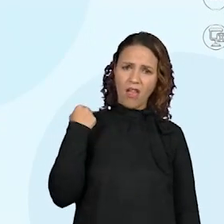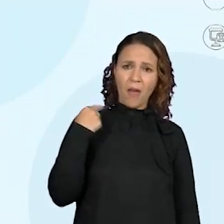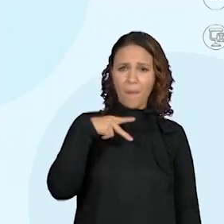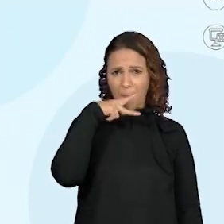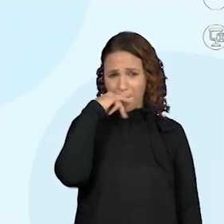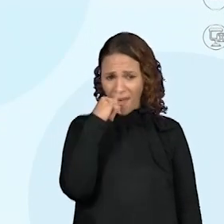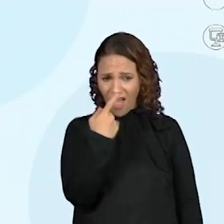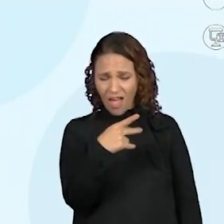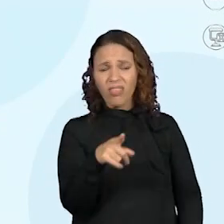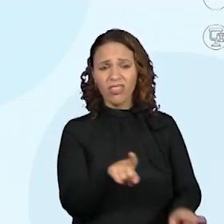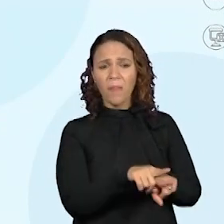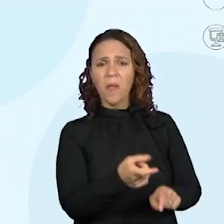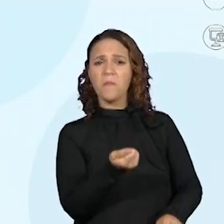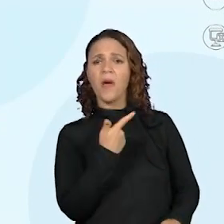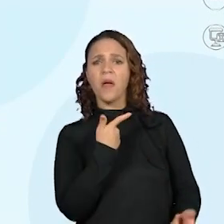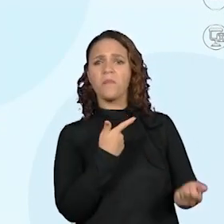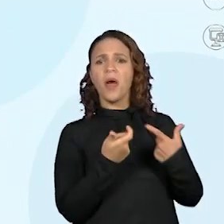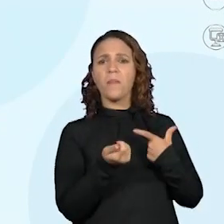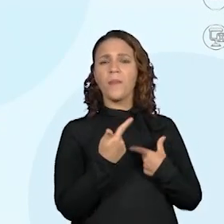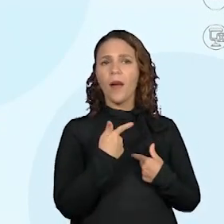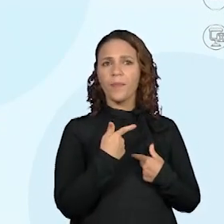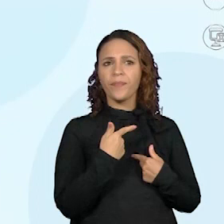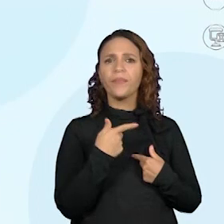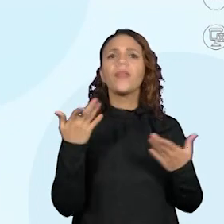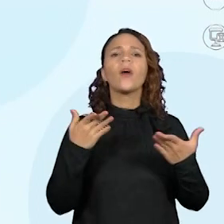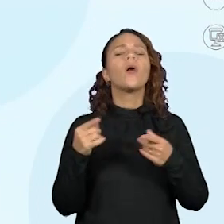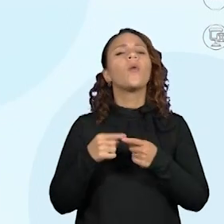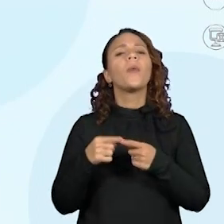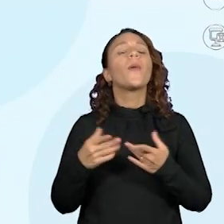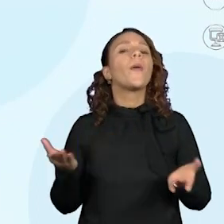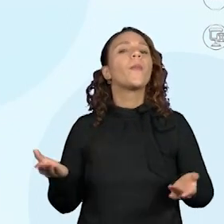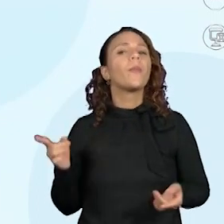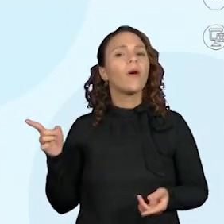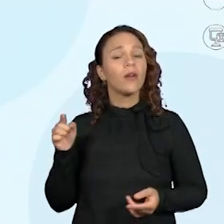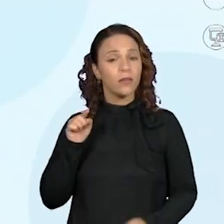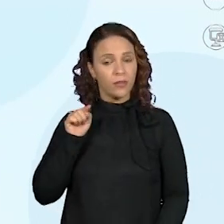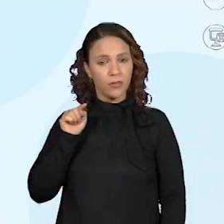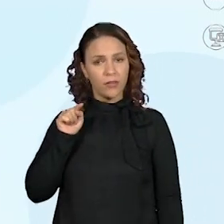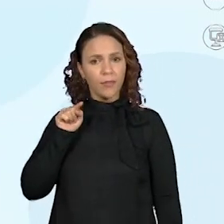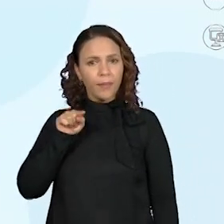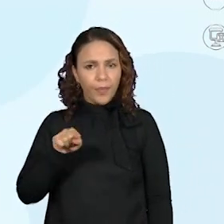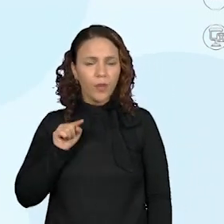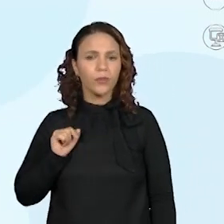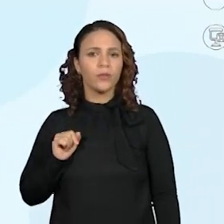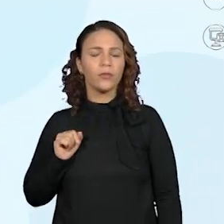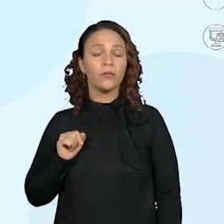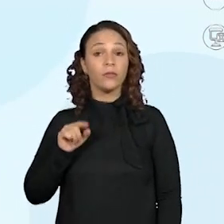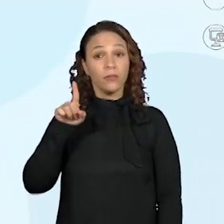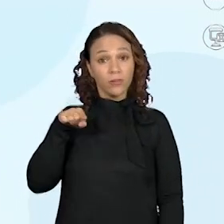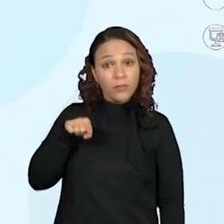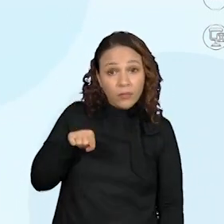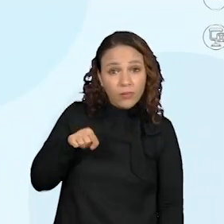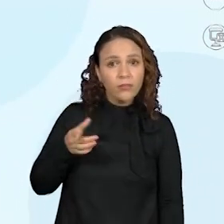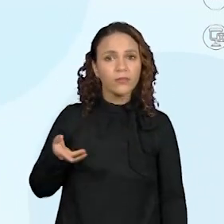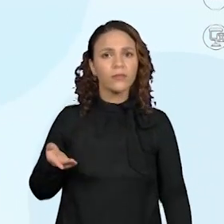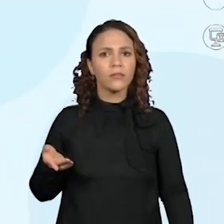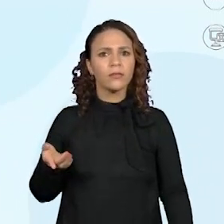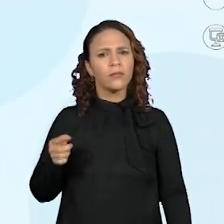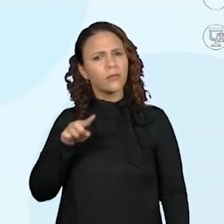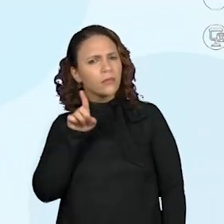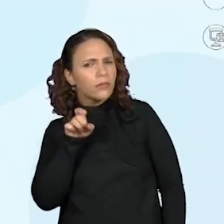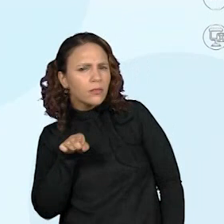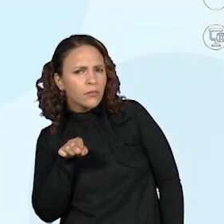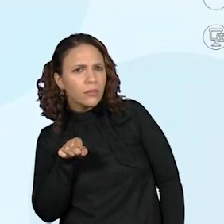uso um ponto de interrogação, um ponto de exclamação, um ponto final? A gente percebe aí que